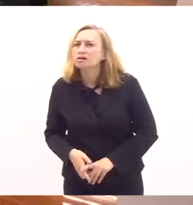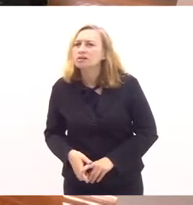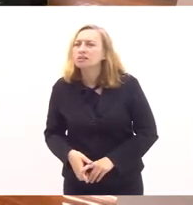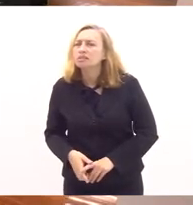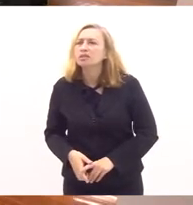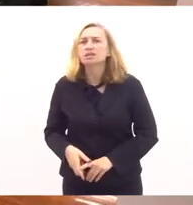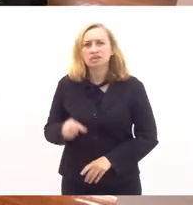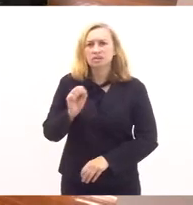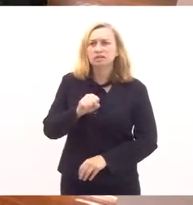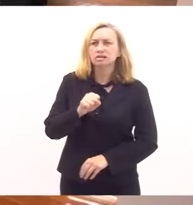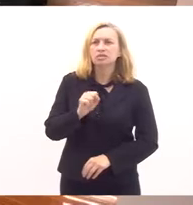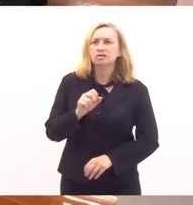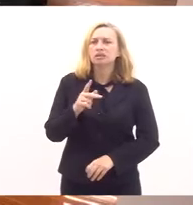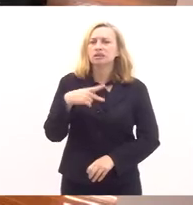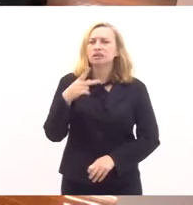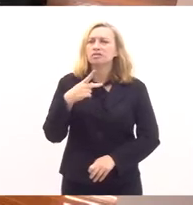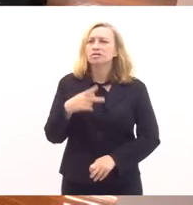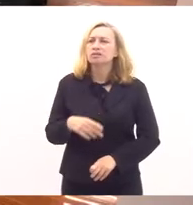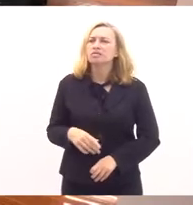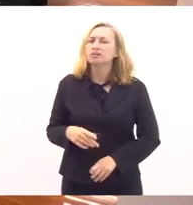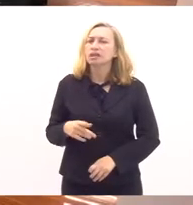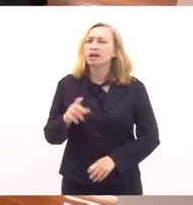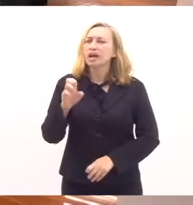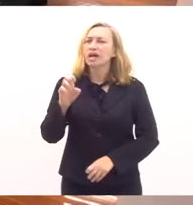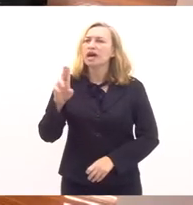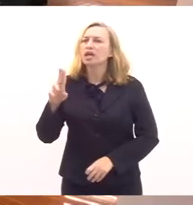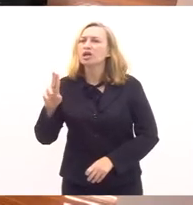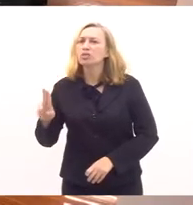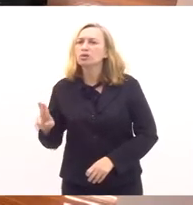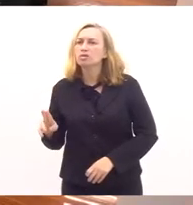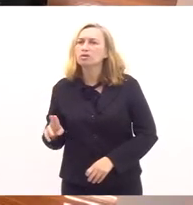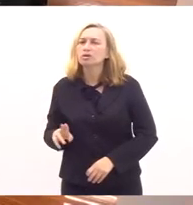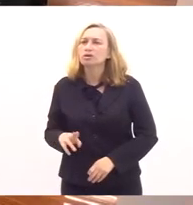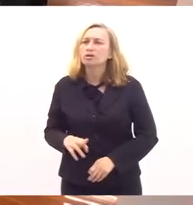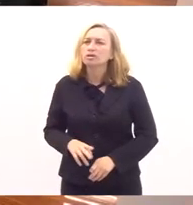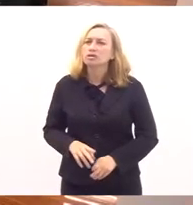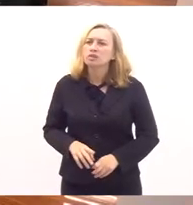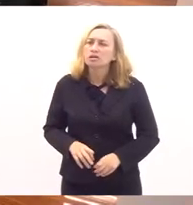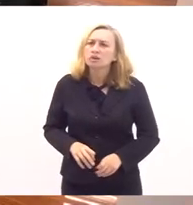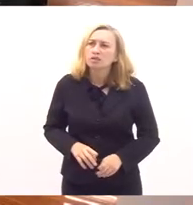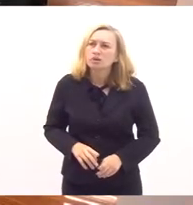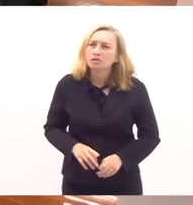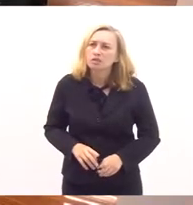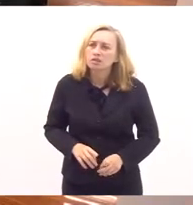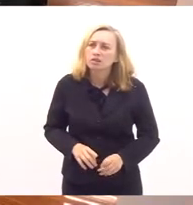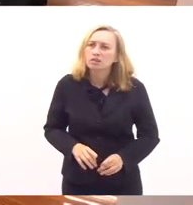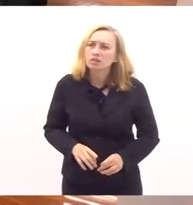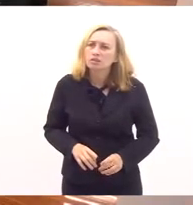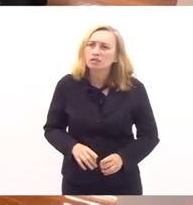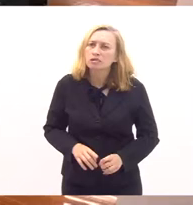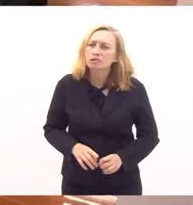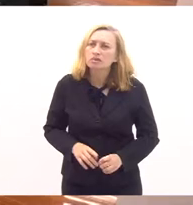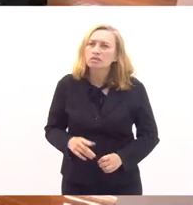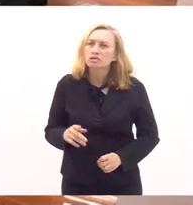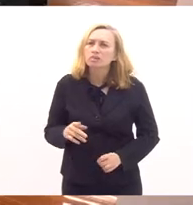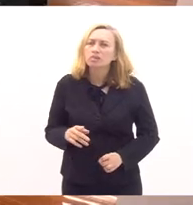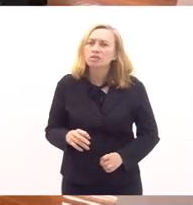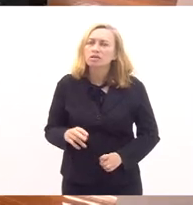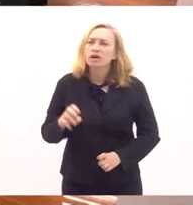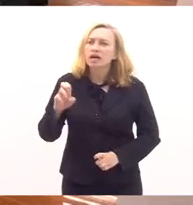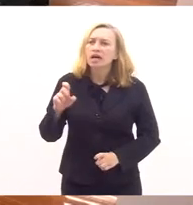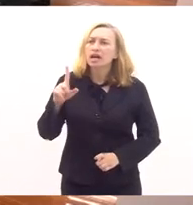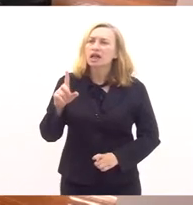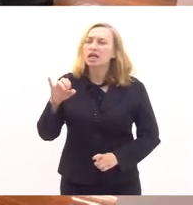Falou, chegou gelo. Fala no microfone, Hélio. Deixa eu falar para a senhora. Quem está falando é o Hélio. Sou